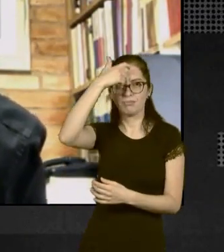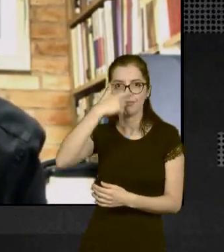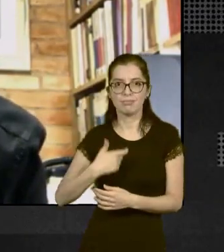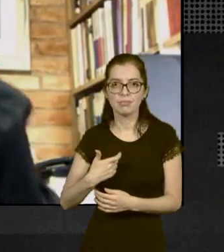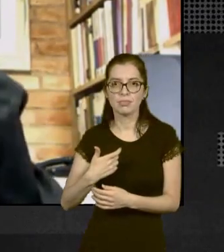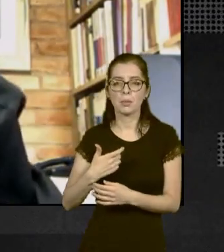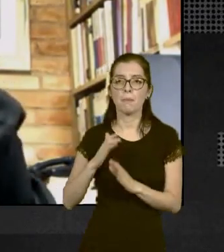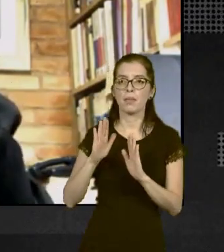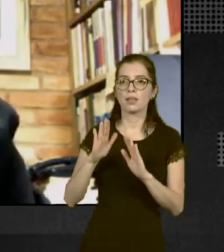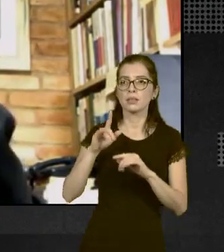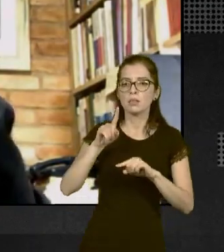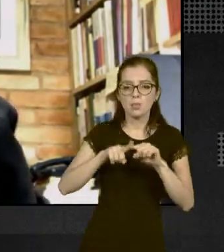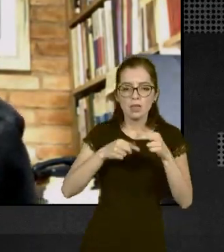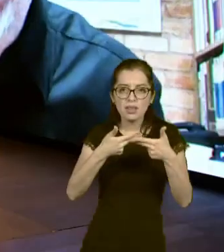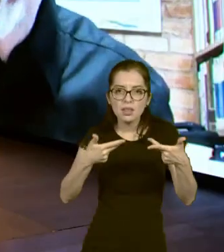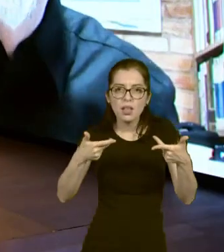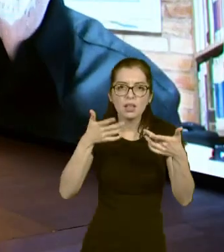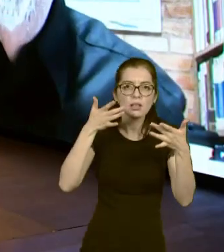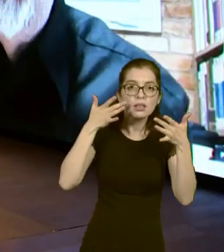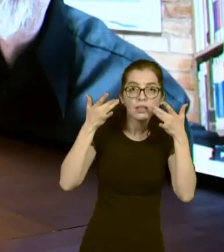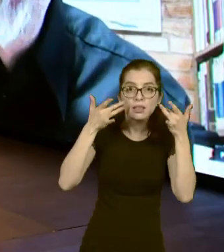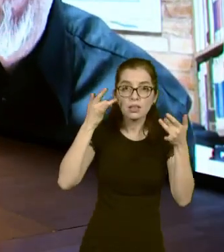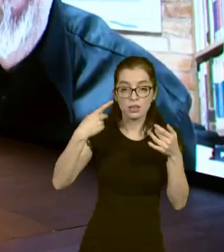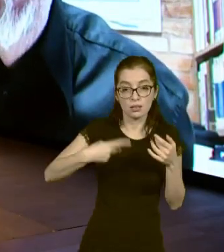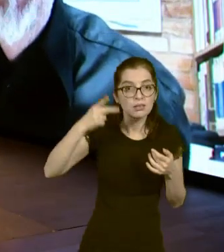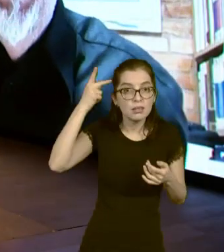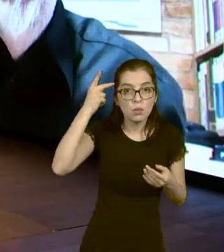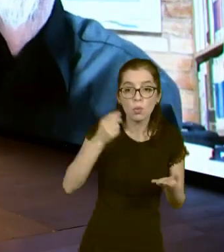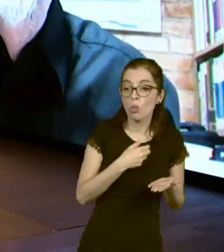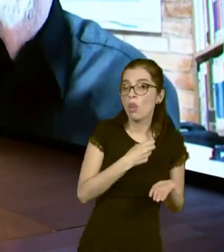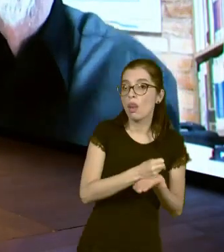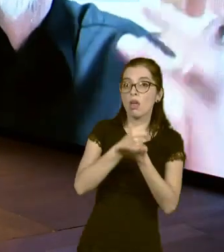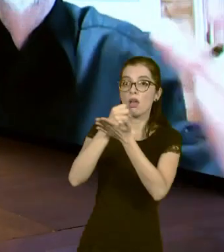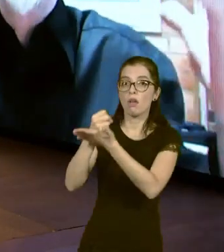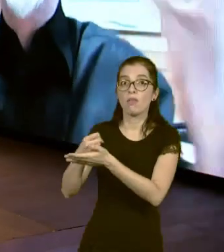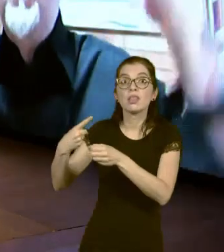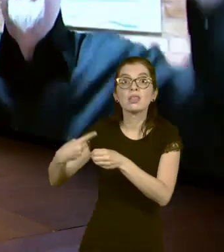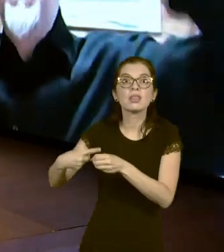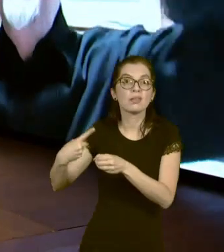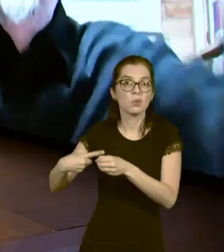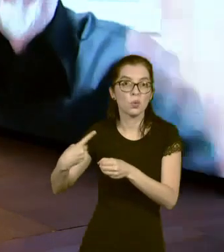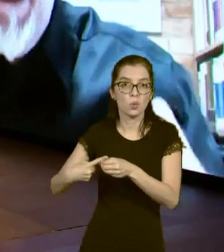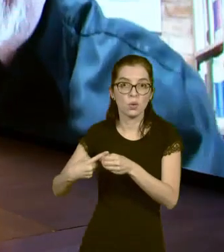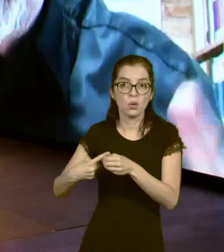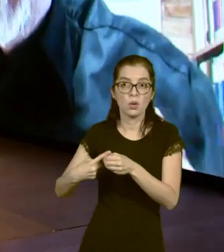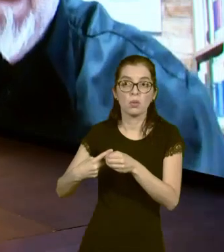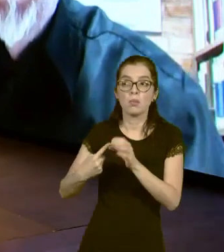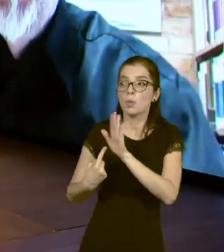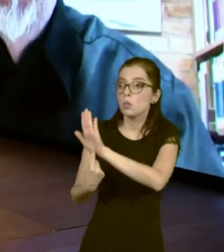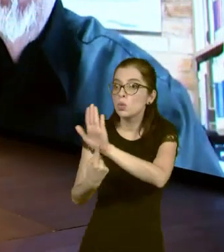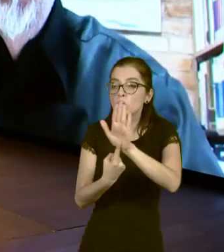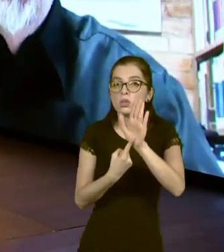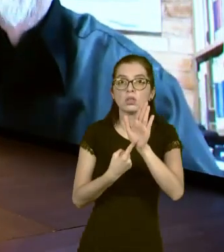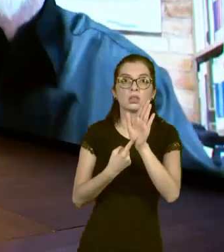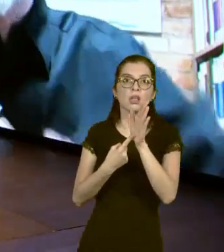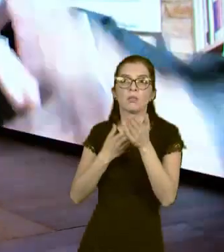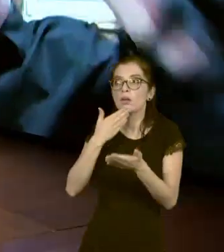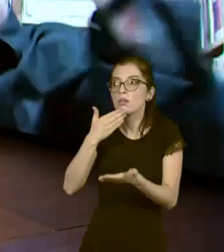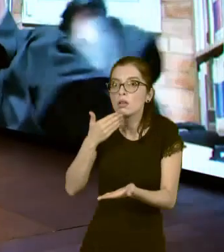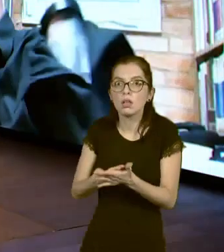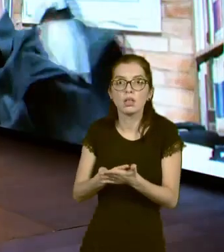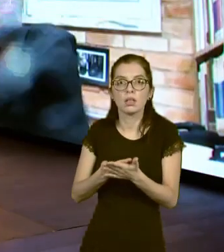eles a fazer no Teatro Escola Diadema. E eles iam fazer, e as pessoas se encantavam com aquilo.